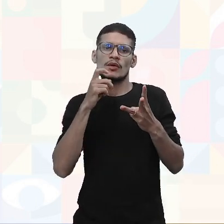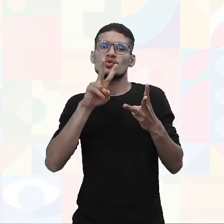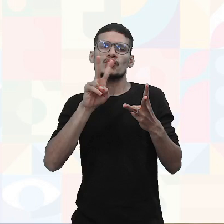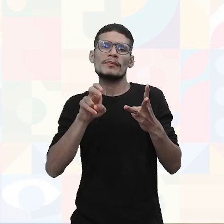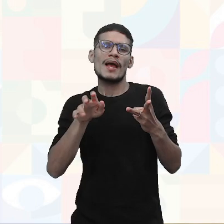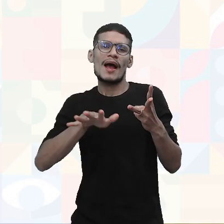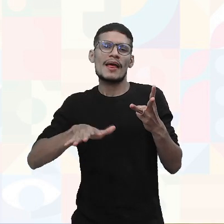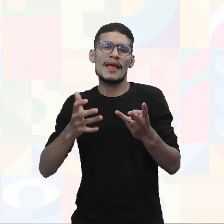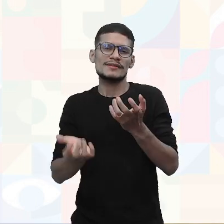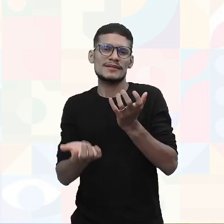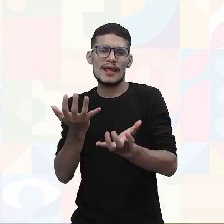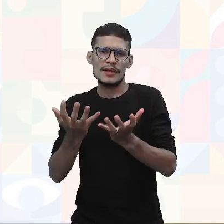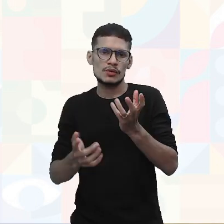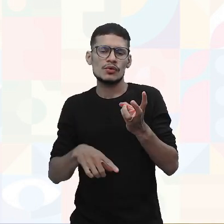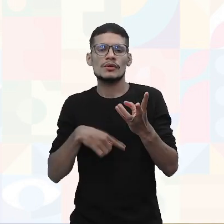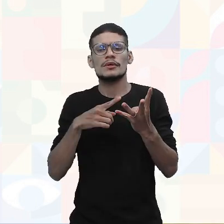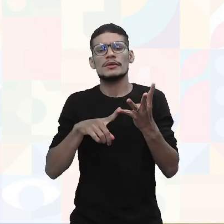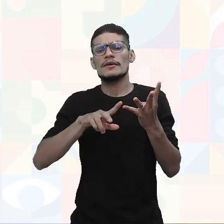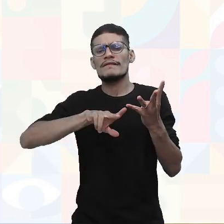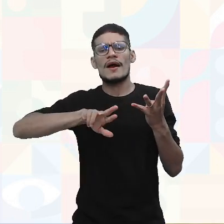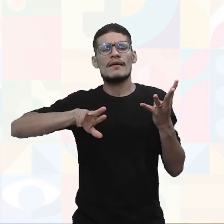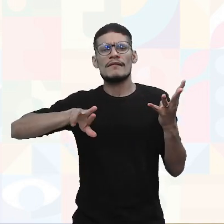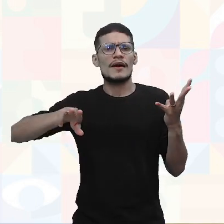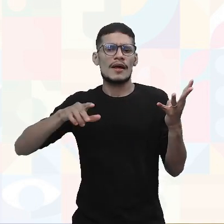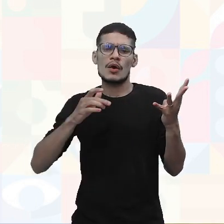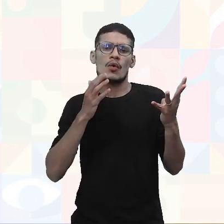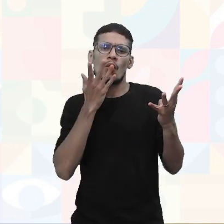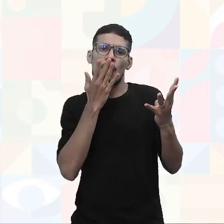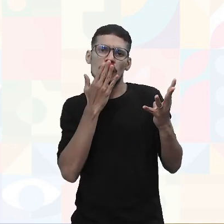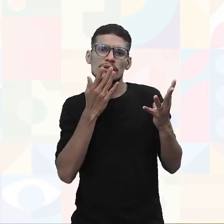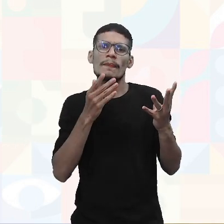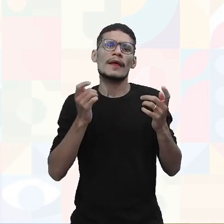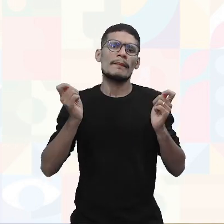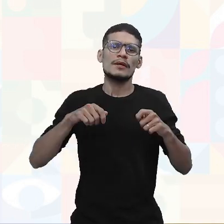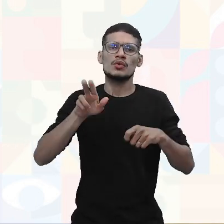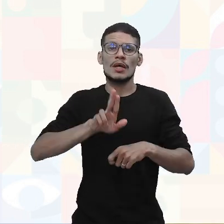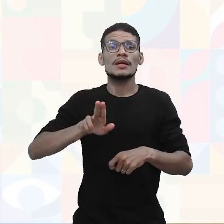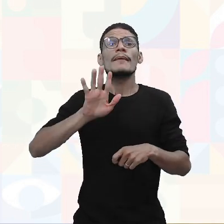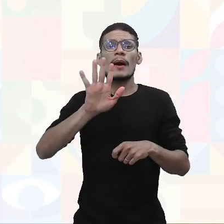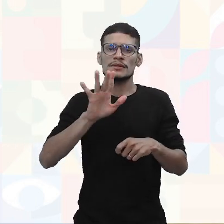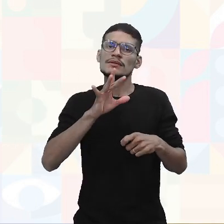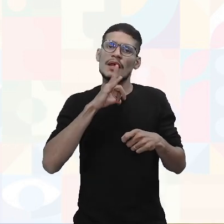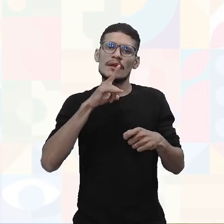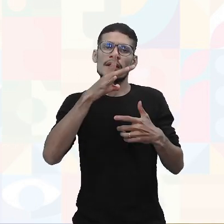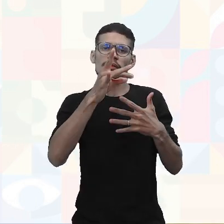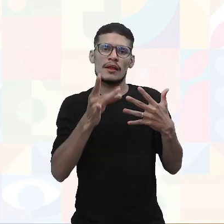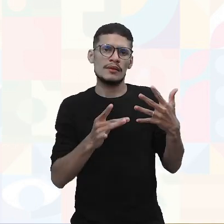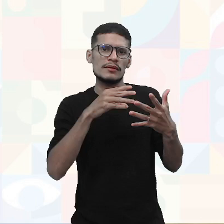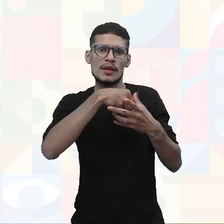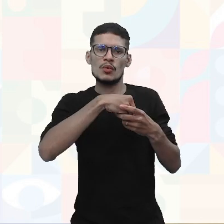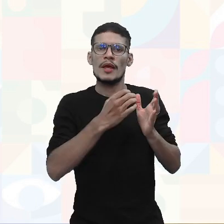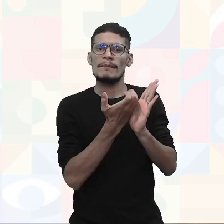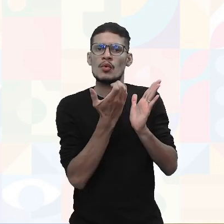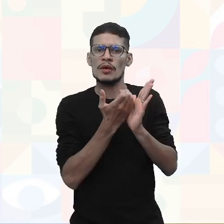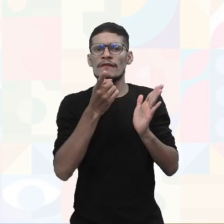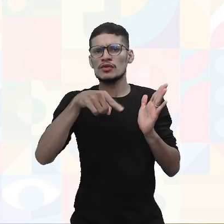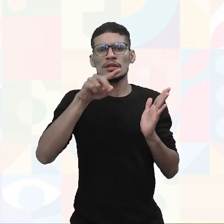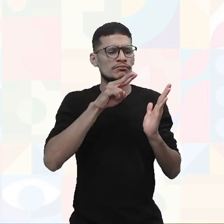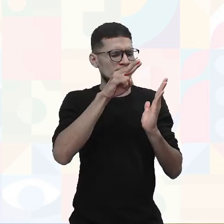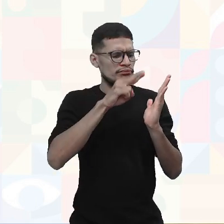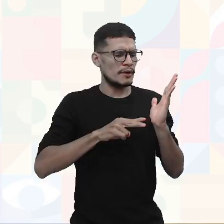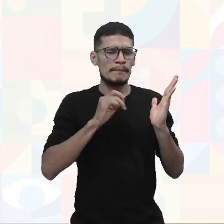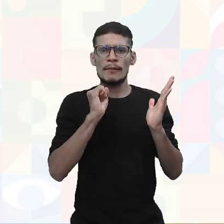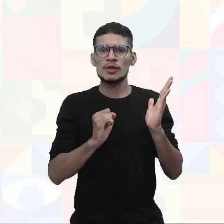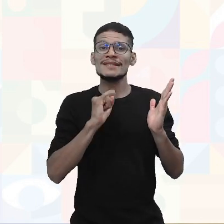e a tubulação de incêndio, entre outras cores que vão ser usadas, que estão mais detalhadas lá no e-book, que aí vocês podem estar dando uma olhada e, tendo